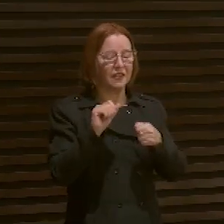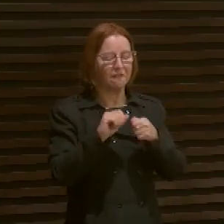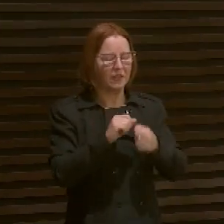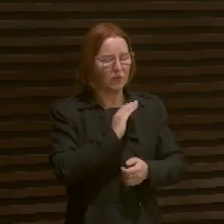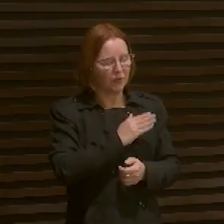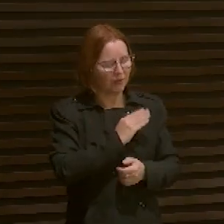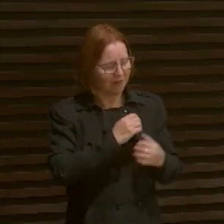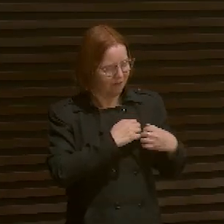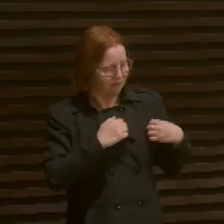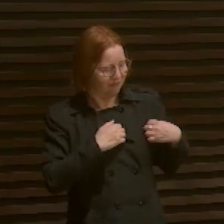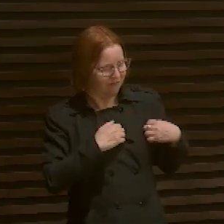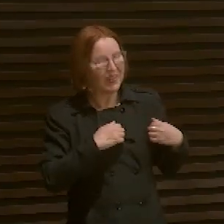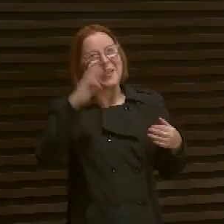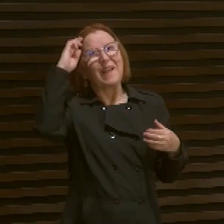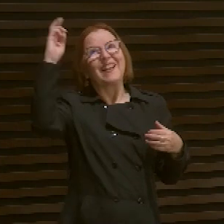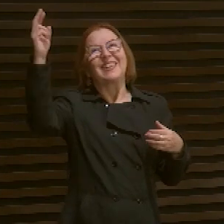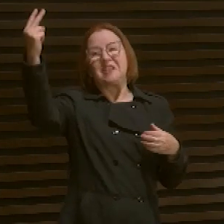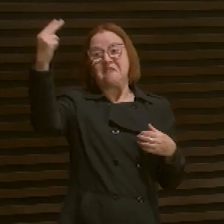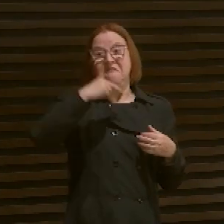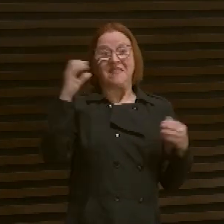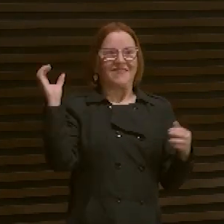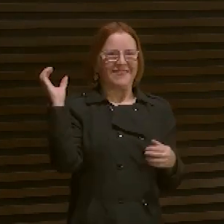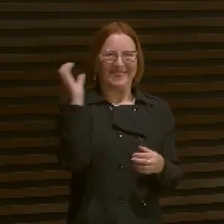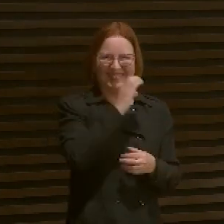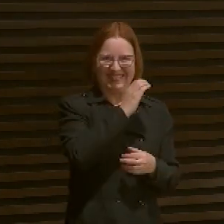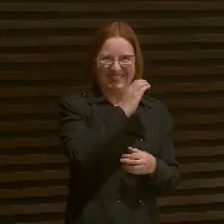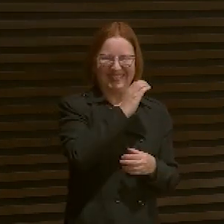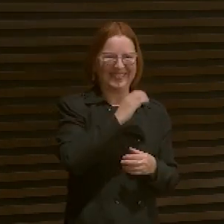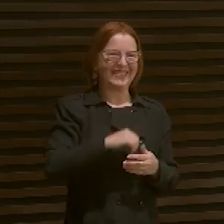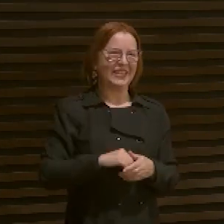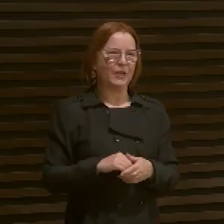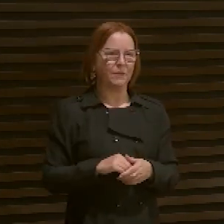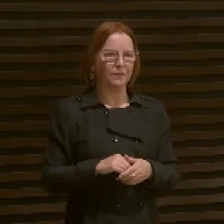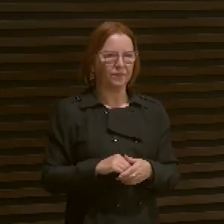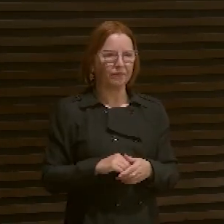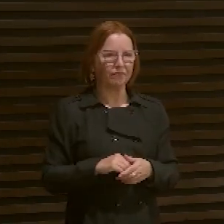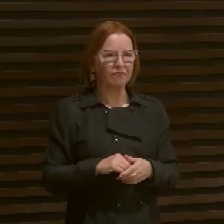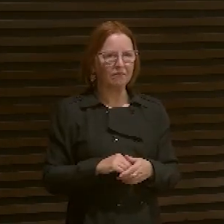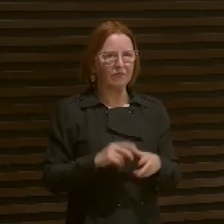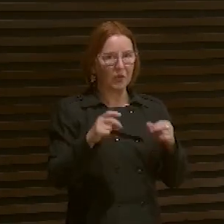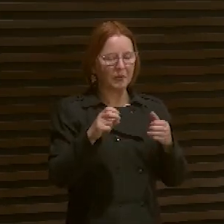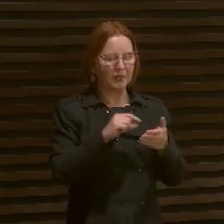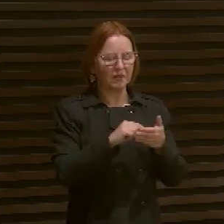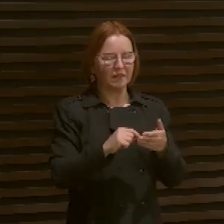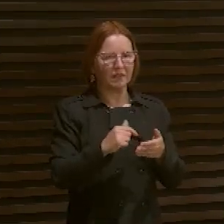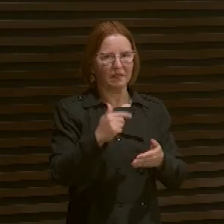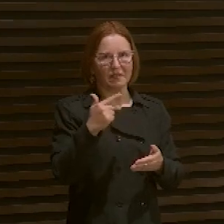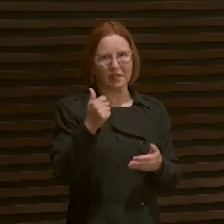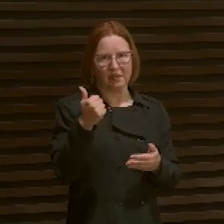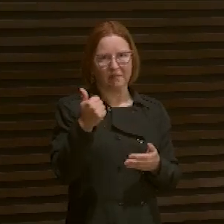o Senhor ouve prontamente. Como a gente vai ver no verso 31. Olha